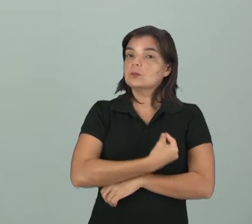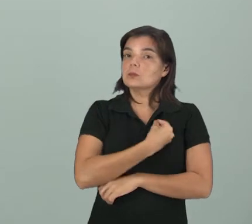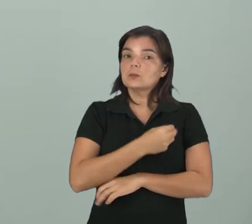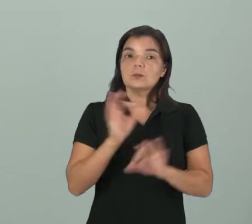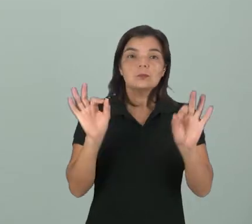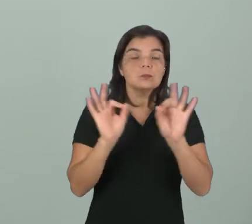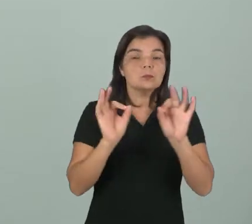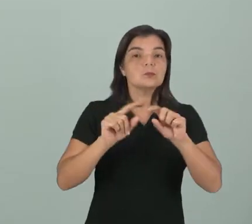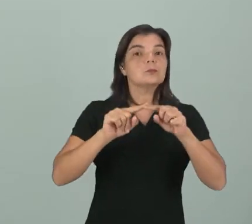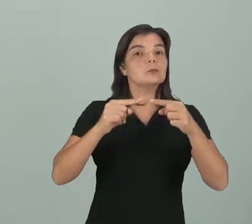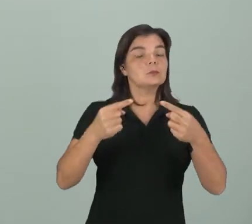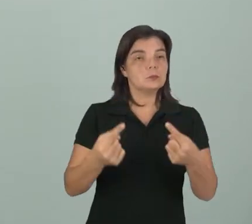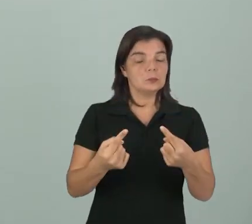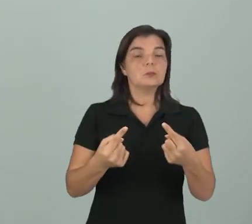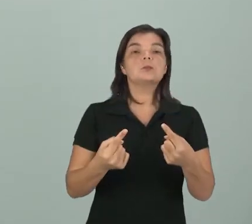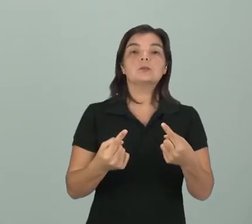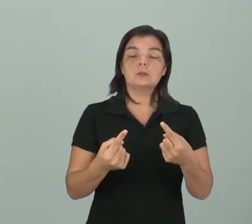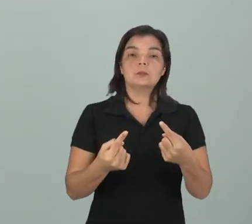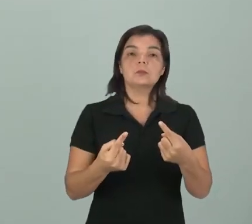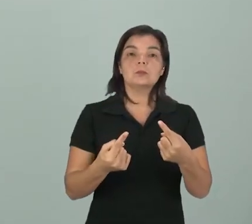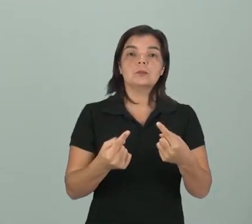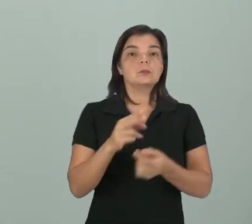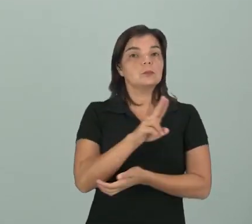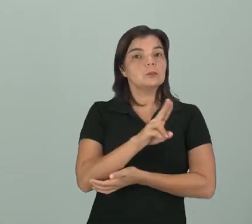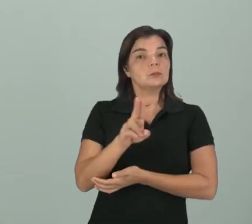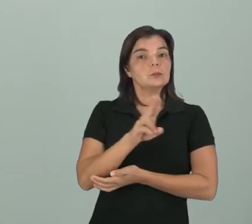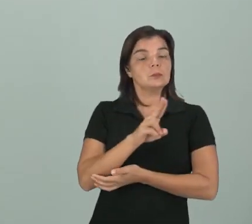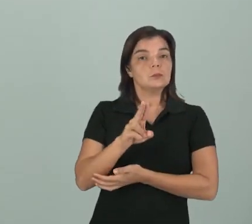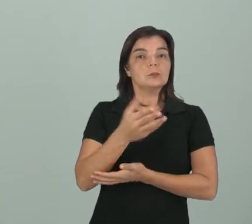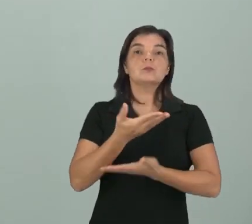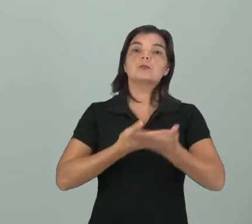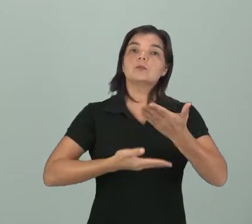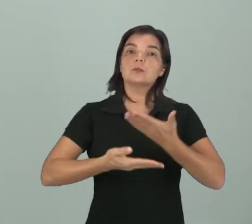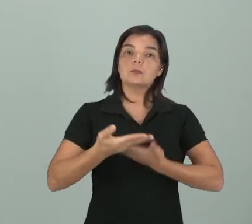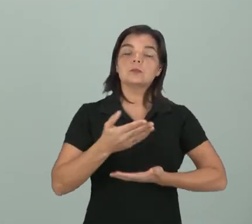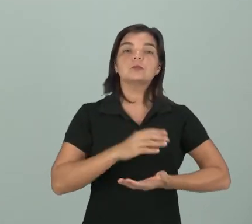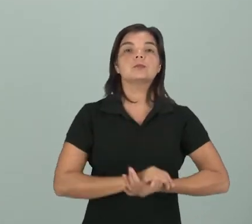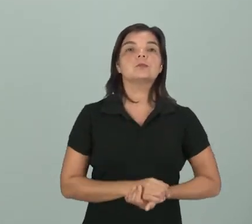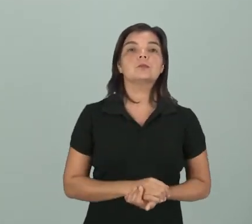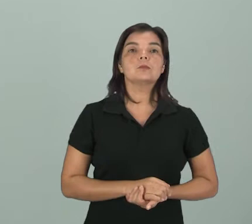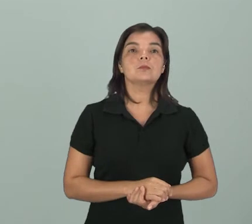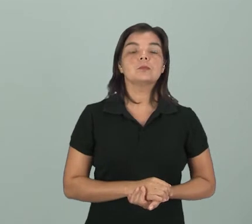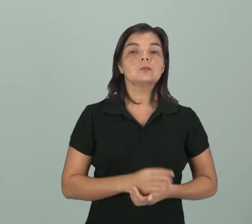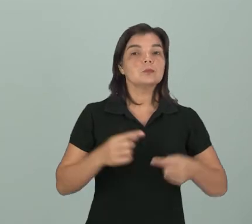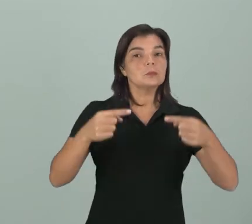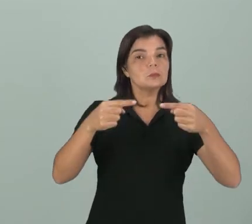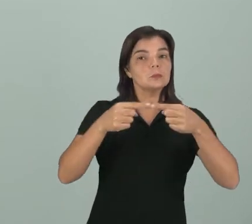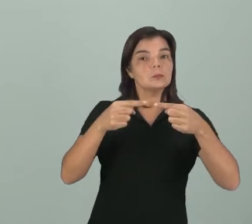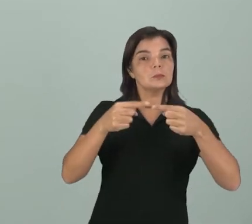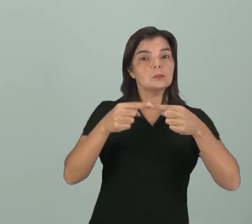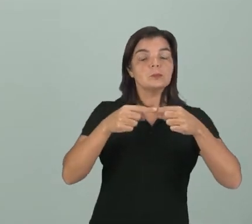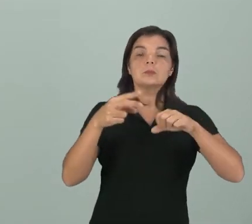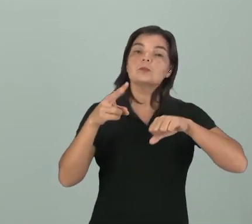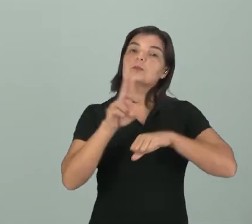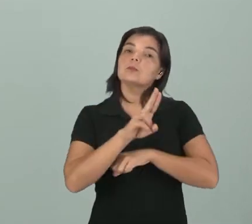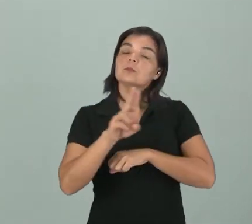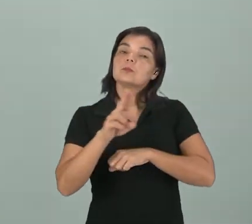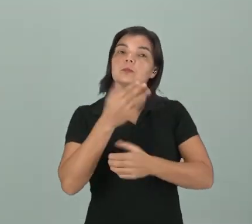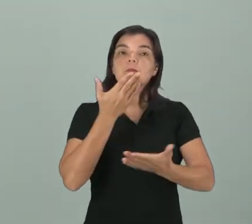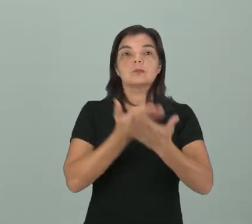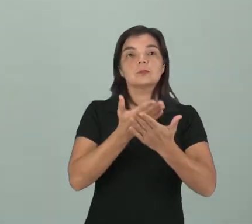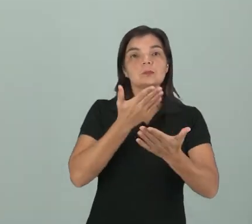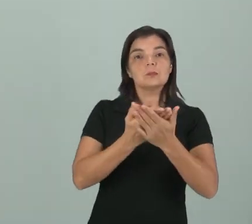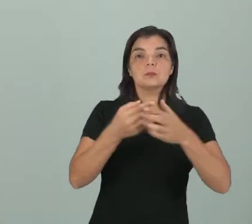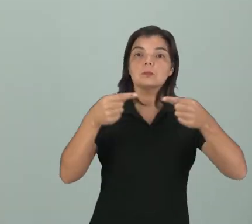envolvido, e sim nomes são envolvidos. Na concordância nominal, vai estudar